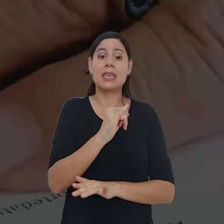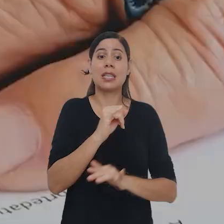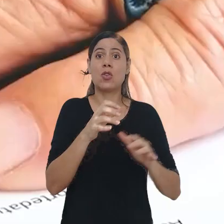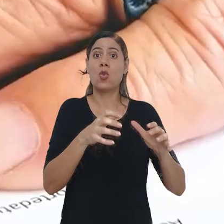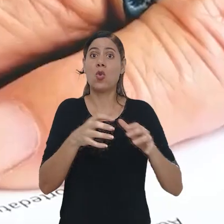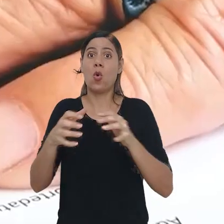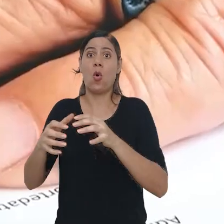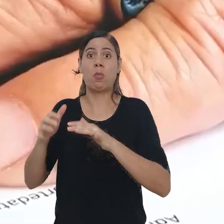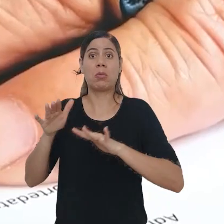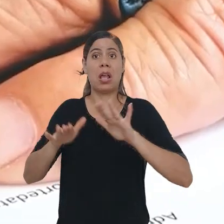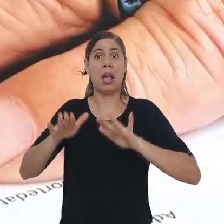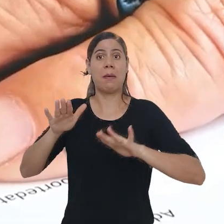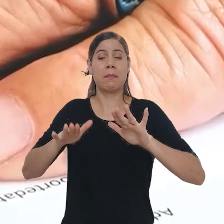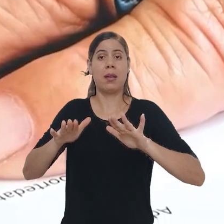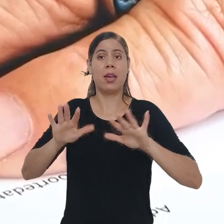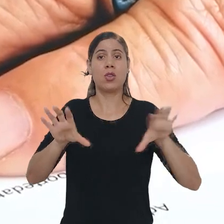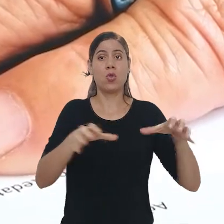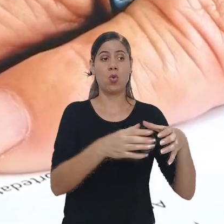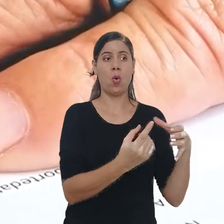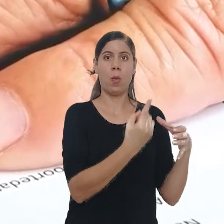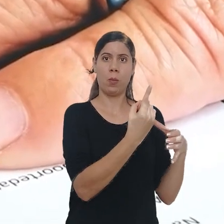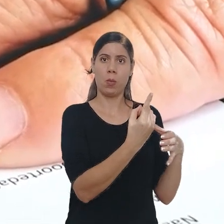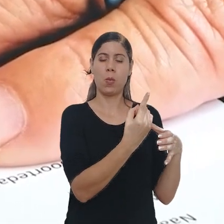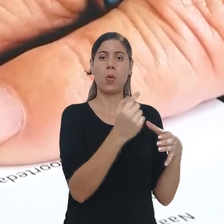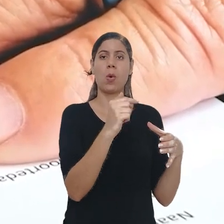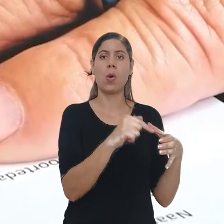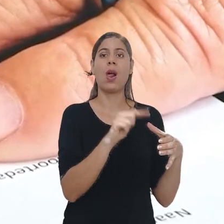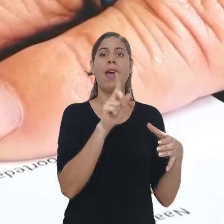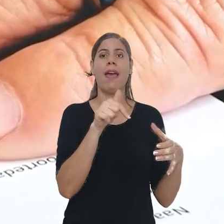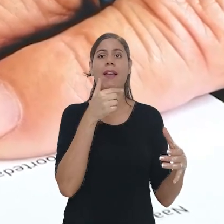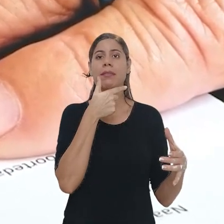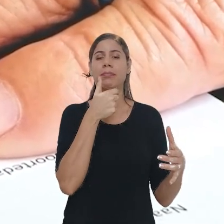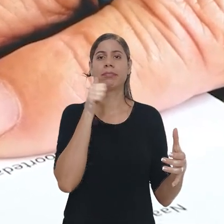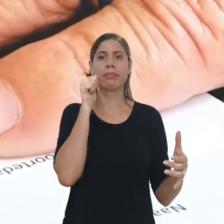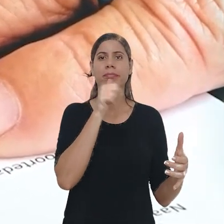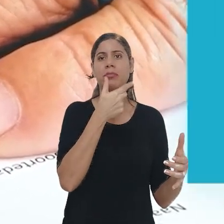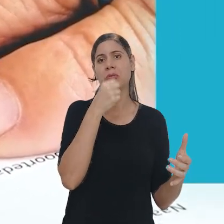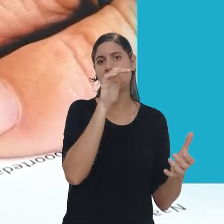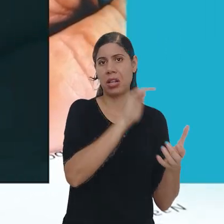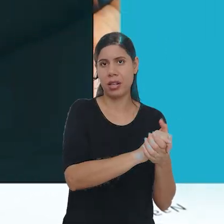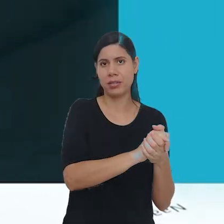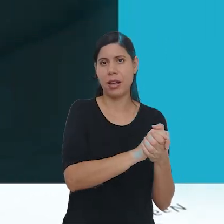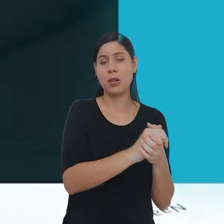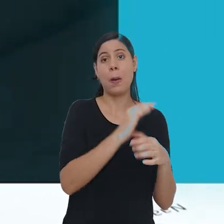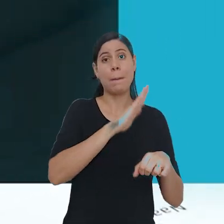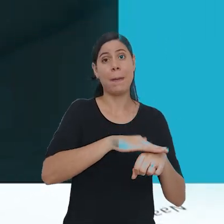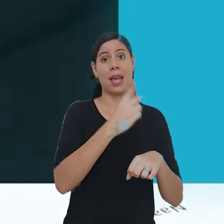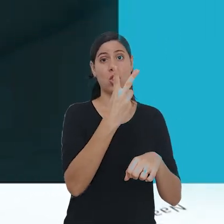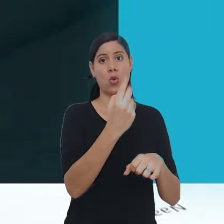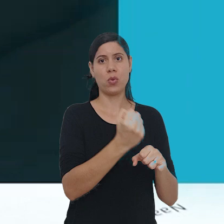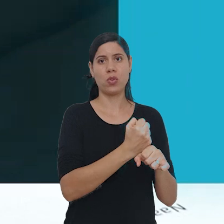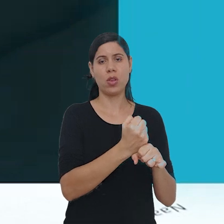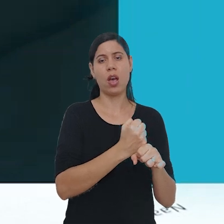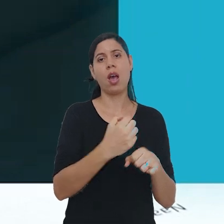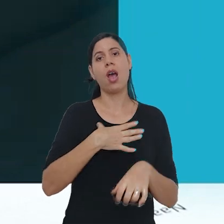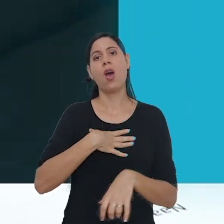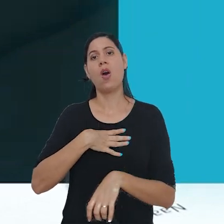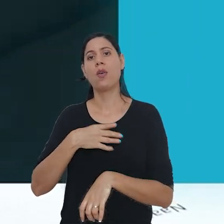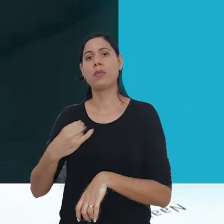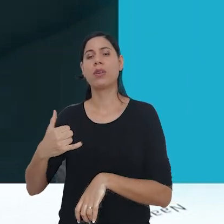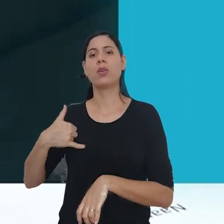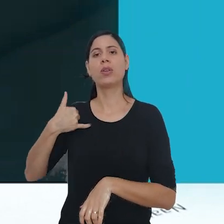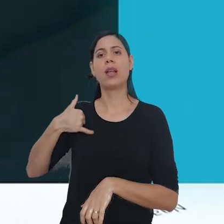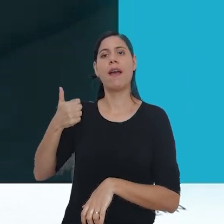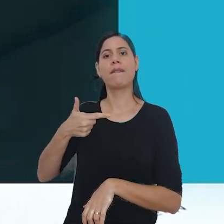diminuindo. Atualmente, a lei estabelece que a pensão por morte só pode ser requisitada por determinadas classes de dependentes. Os da